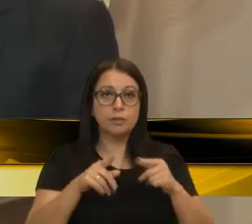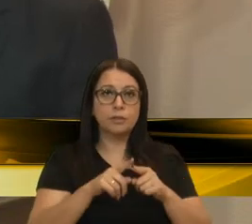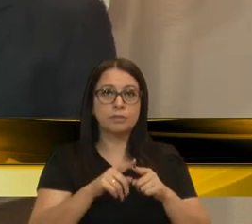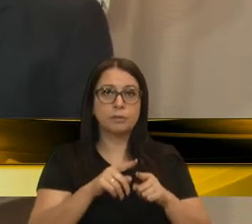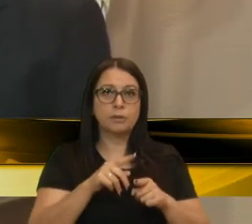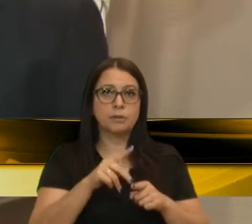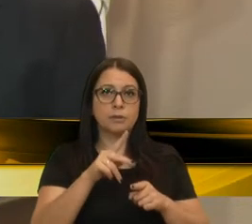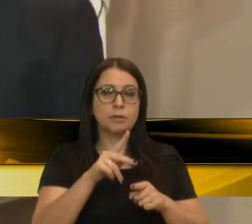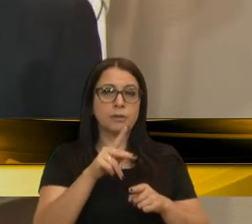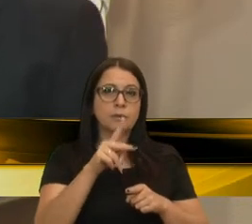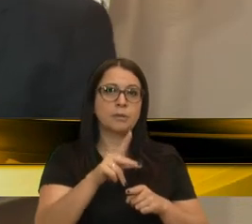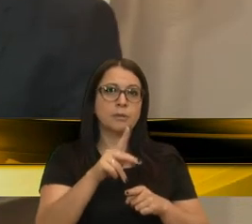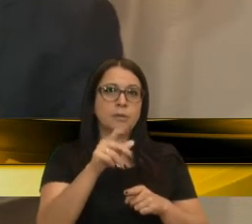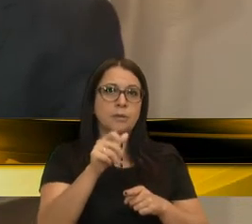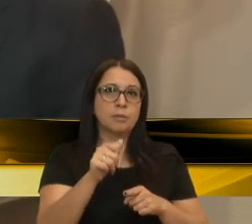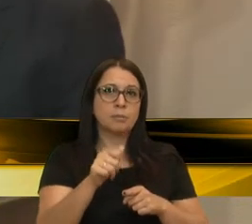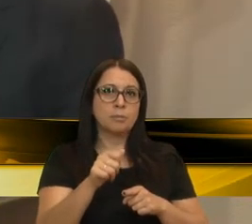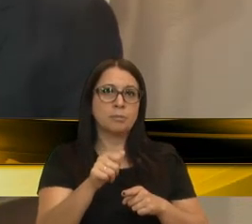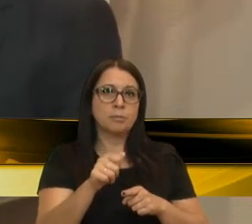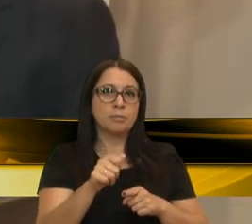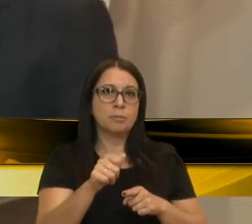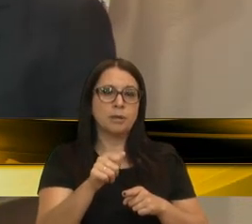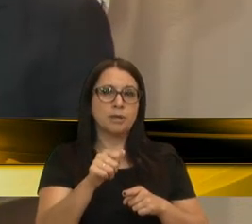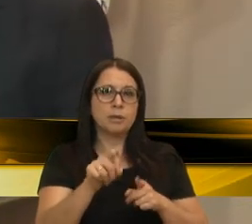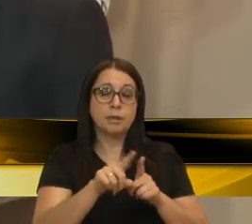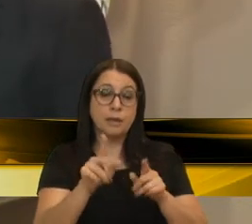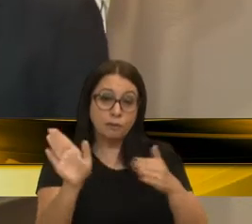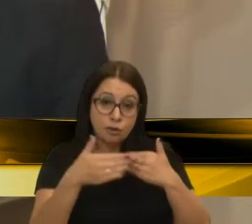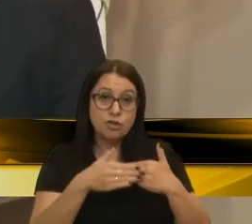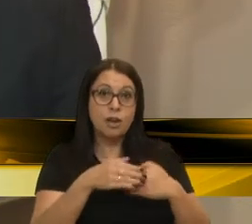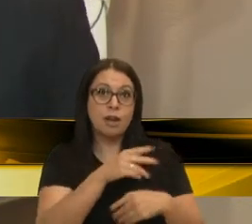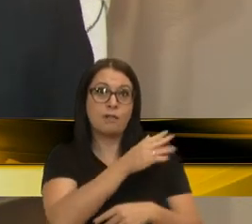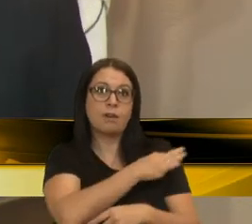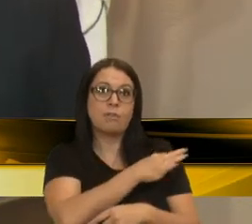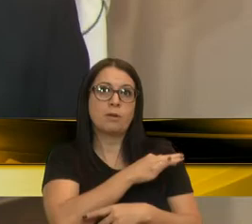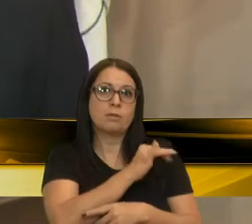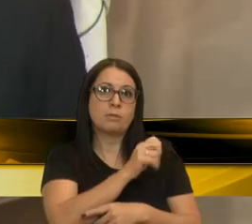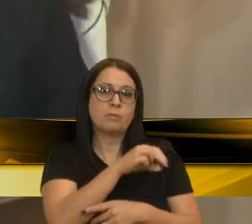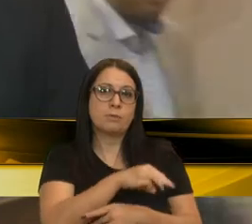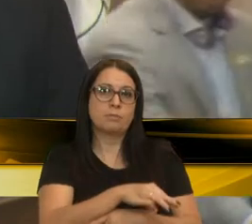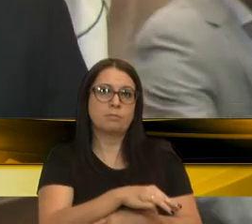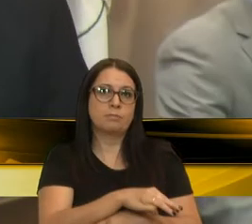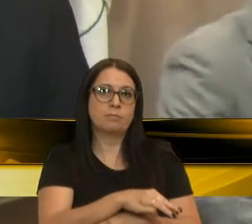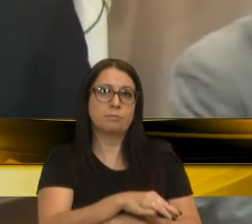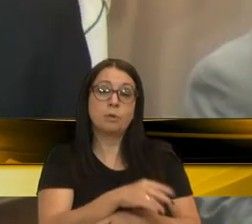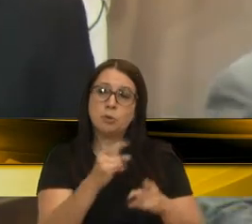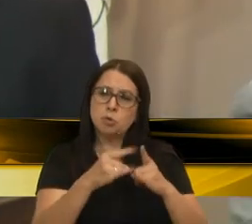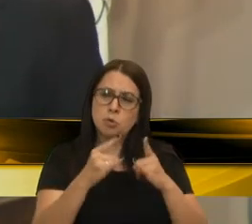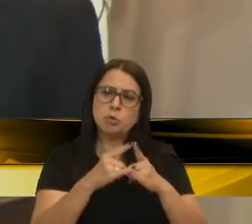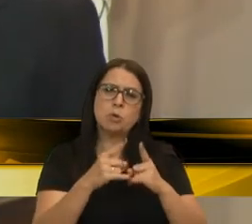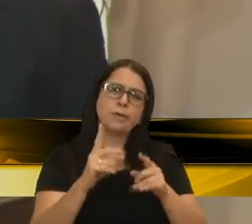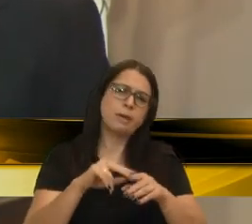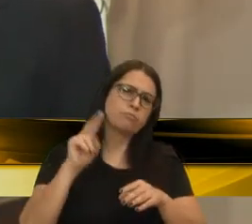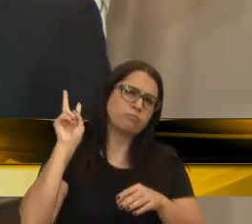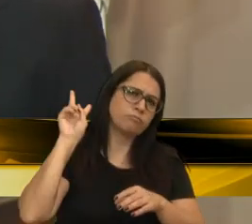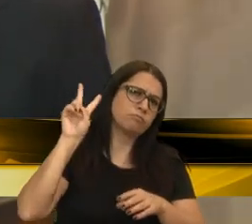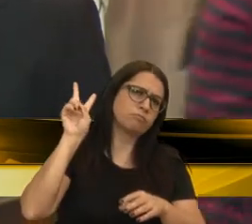plantão 24 horas. Aliás, querem fechar a farmácia do IPAM. Querem fechar a farmácia do IPAM, uma instituição que já tem a sua